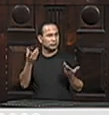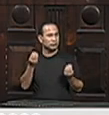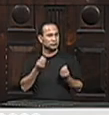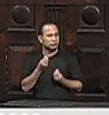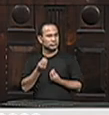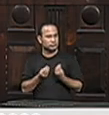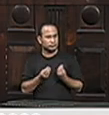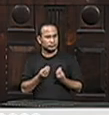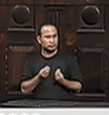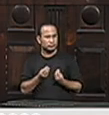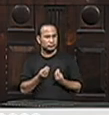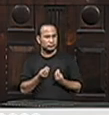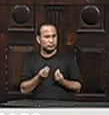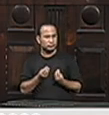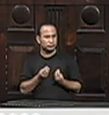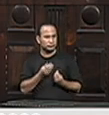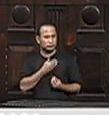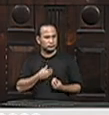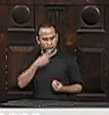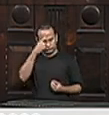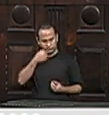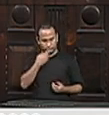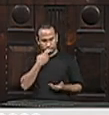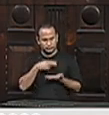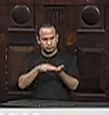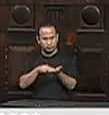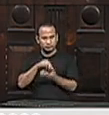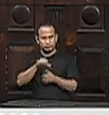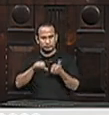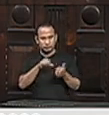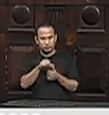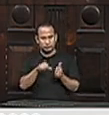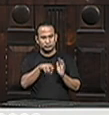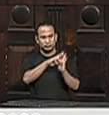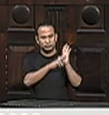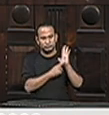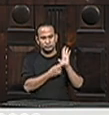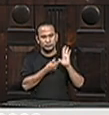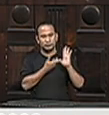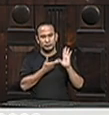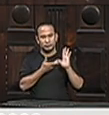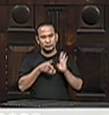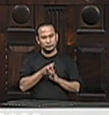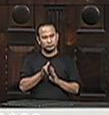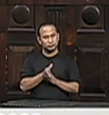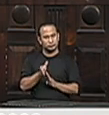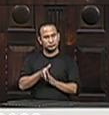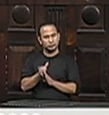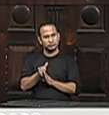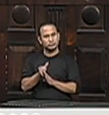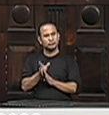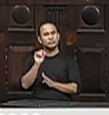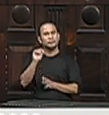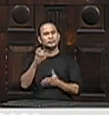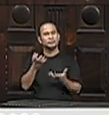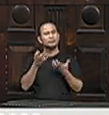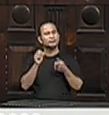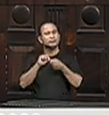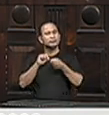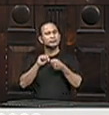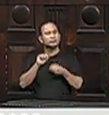E tenho a percepção de que há no Conselho Estadual de Emprego e Renda um